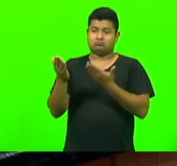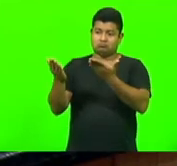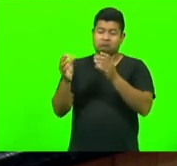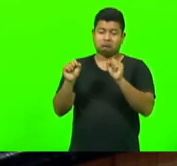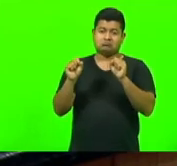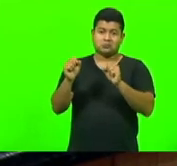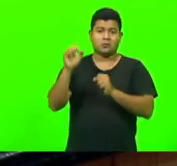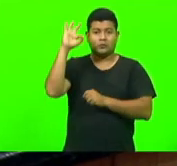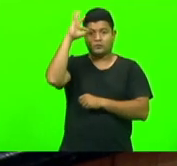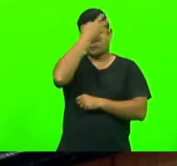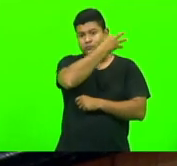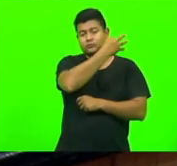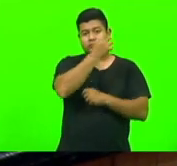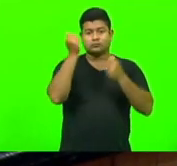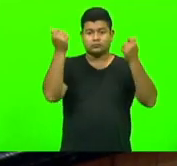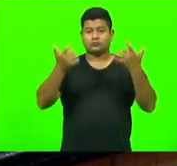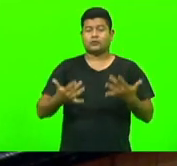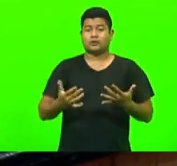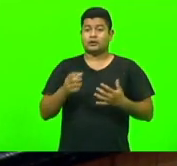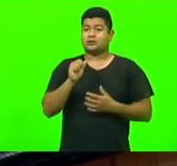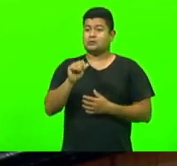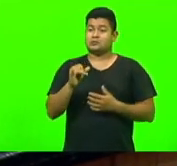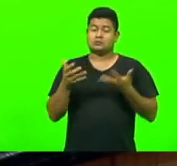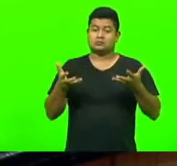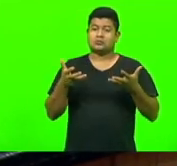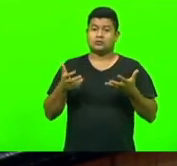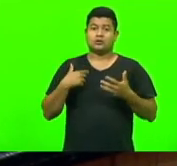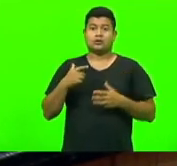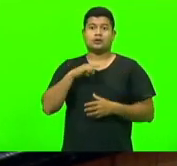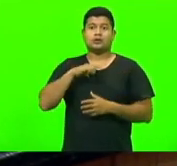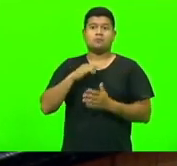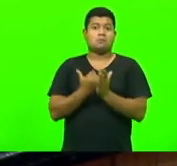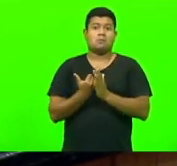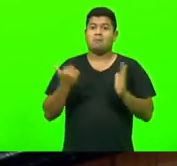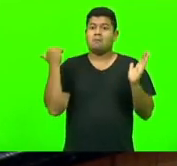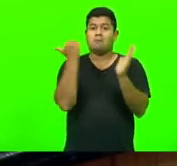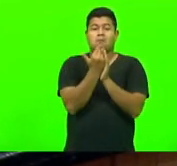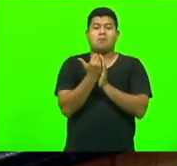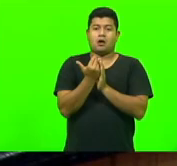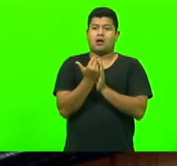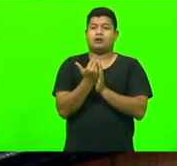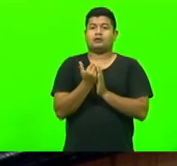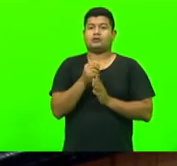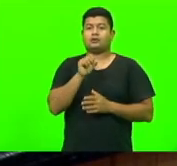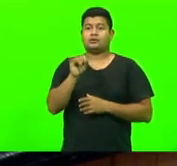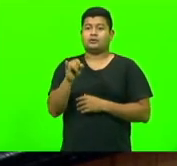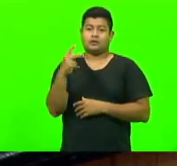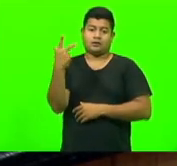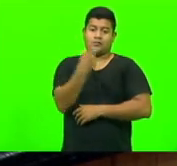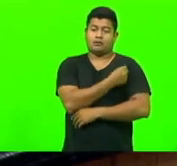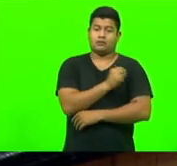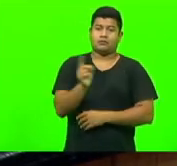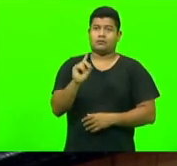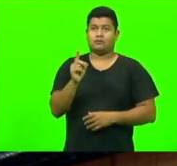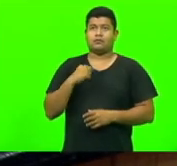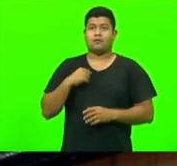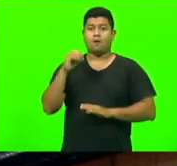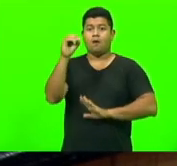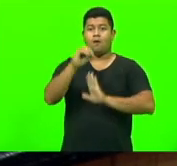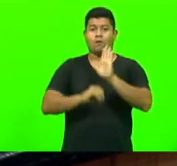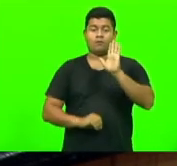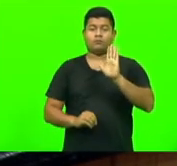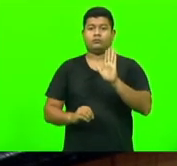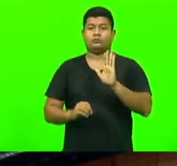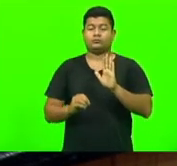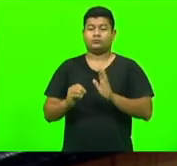quiser, disse que há mais mortos não vacinados, há mais internados. Bom, dado da oficial enviado pelo